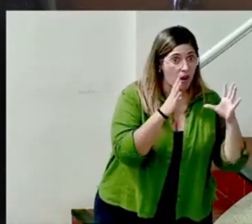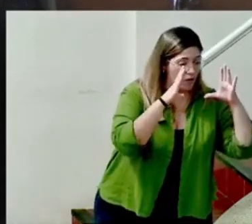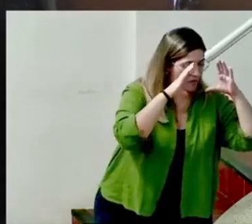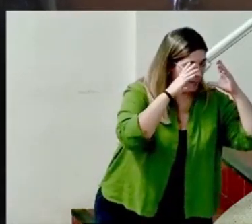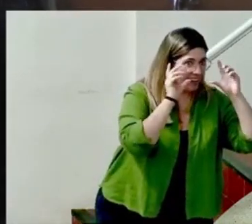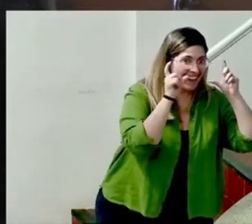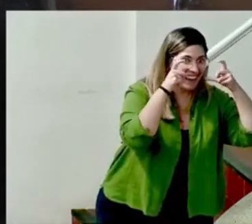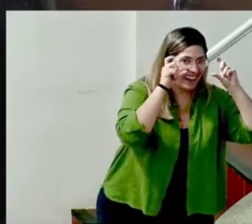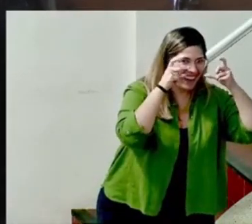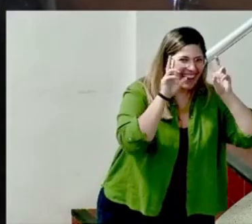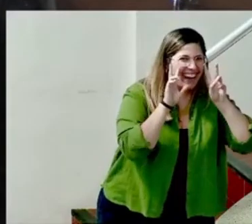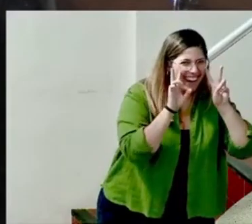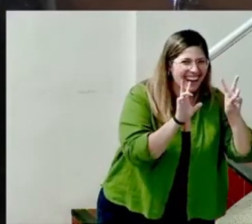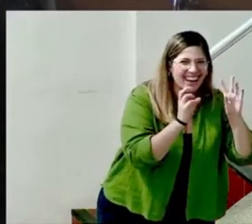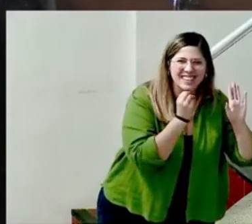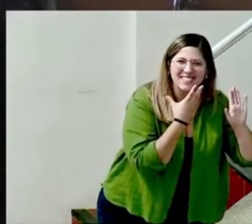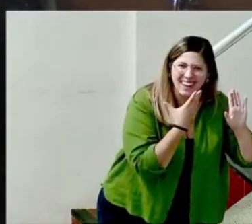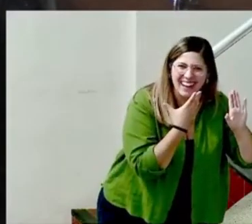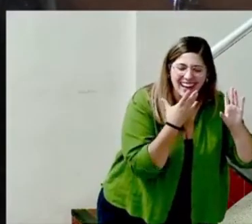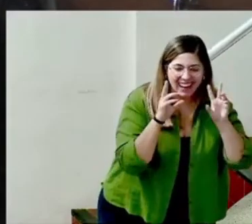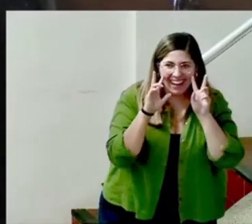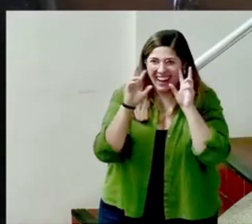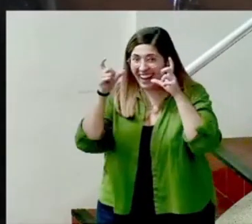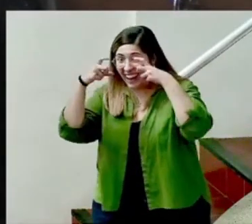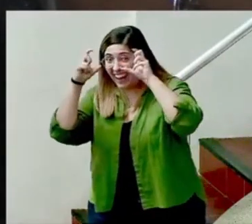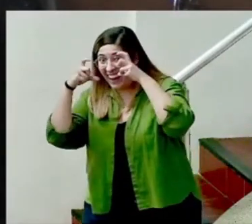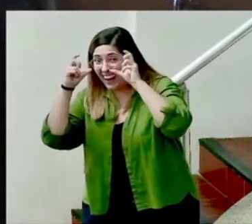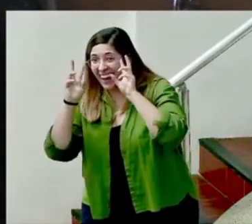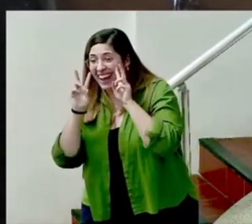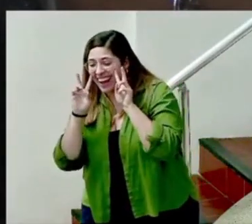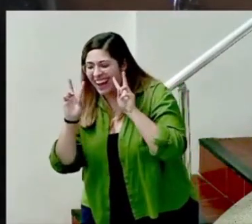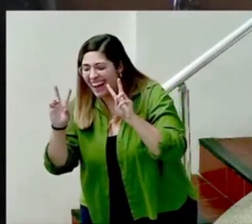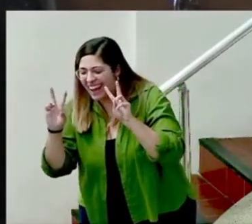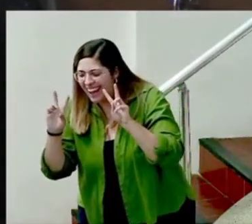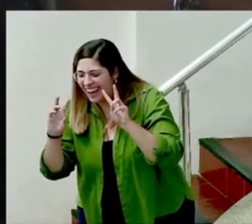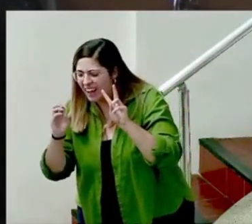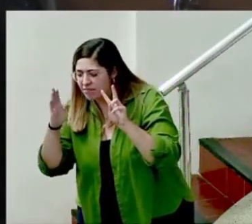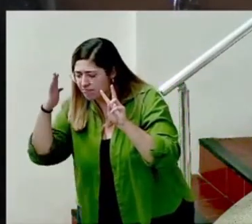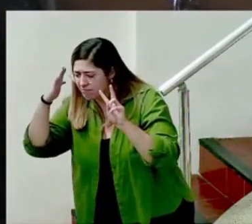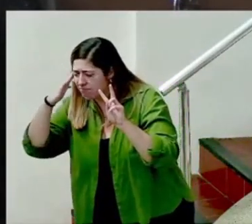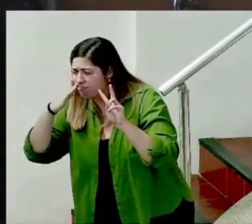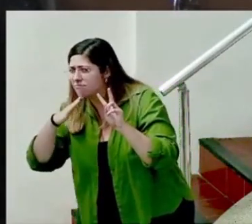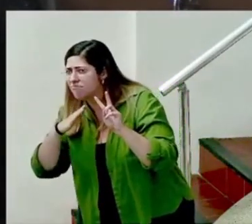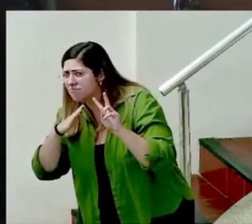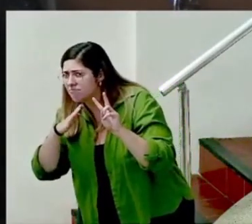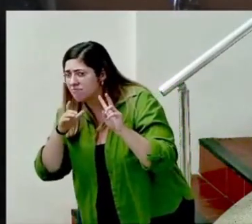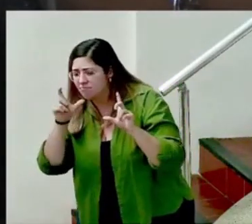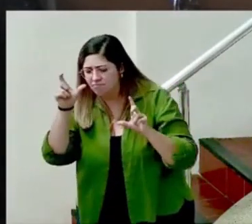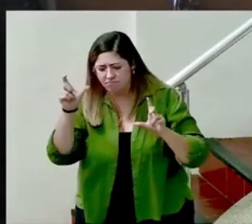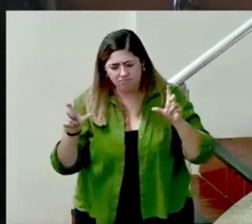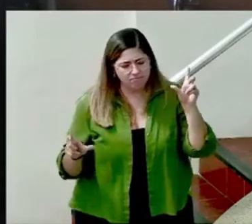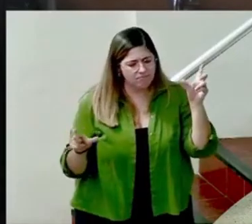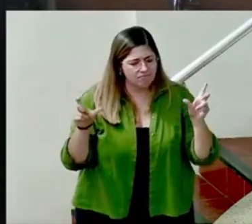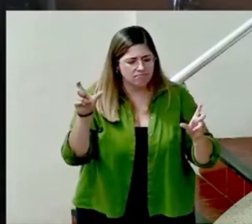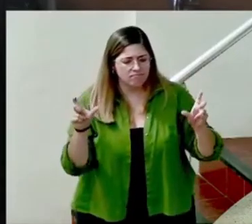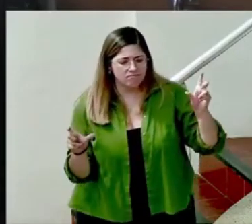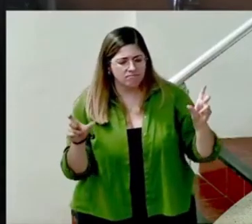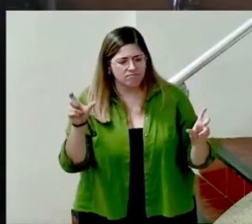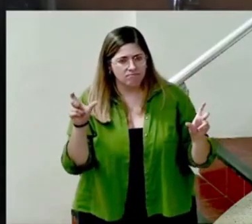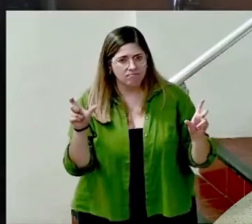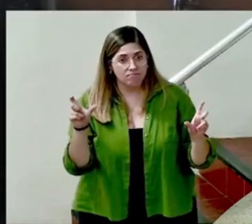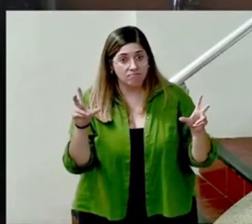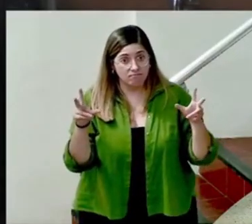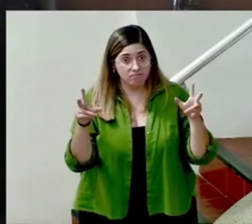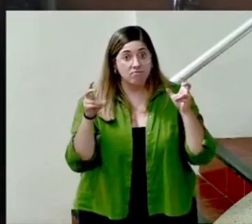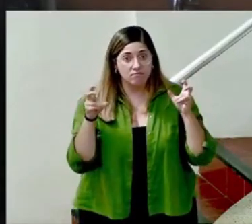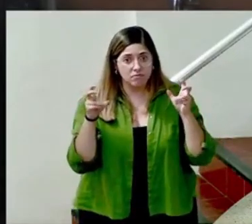um duplo sentido aqui nesse texto. Comecemos então com o versículo de número 22, falando